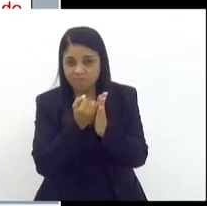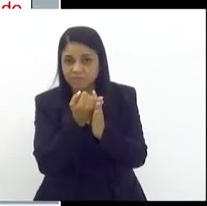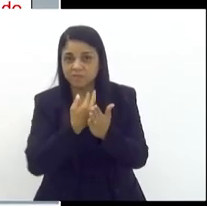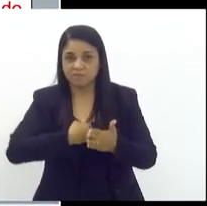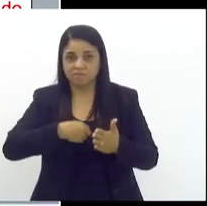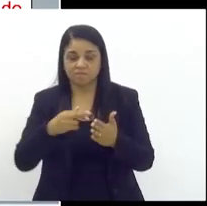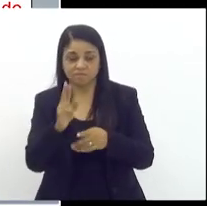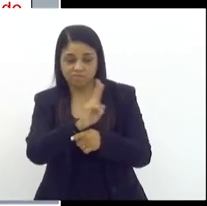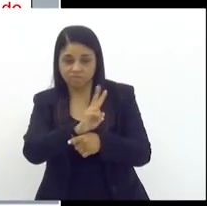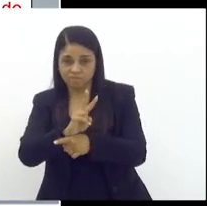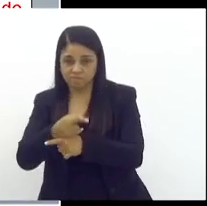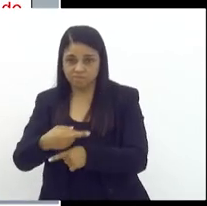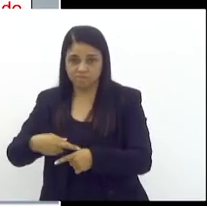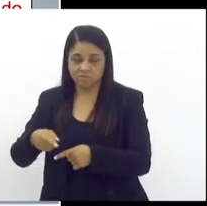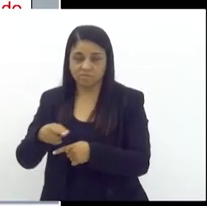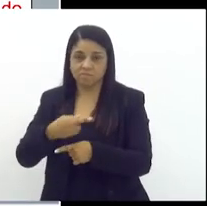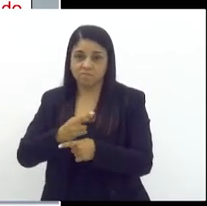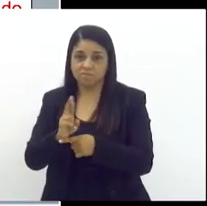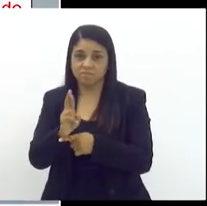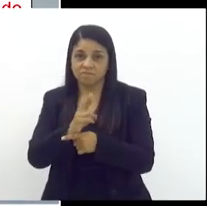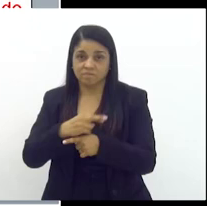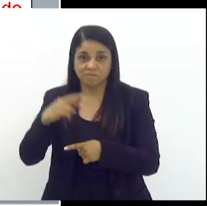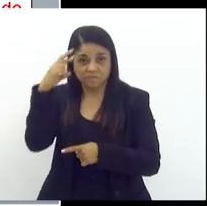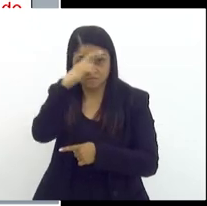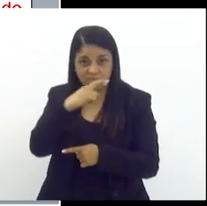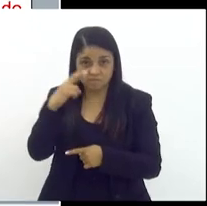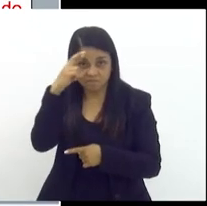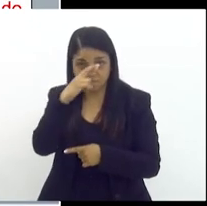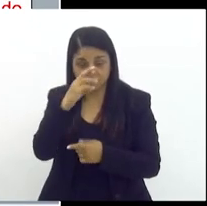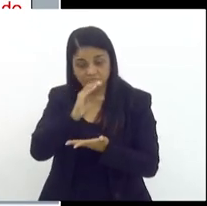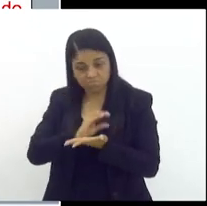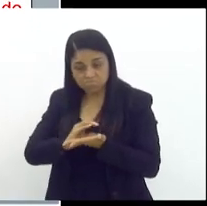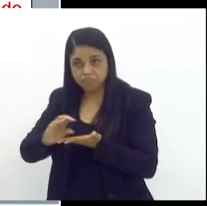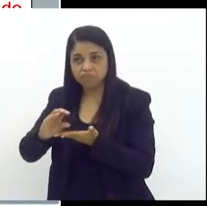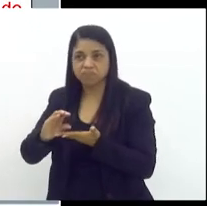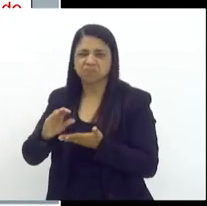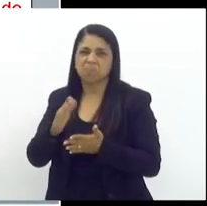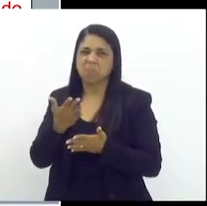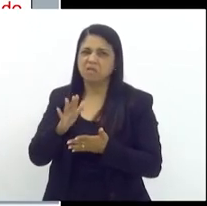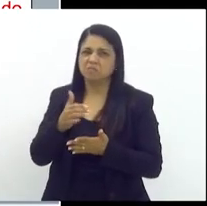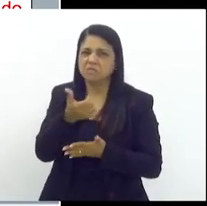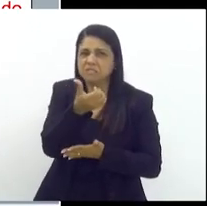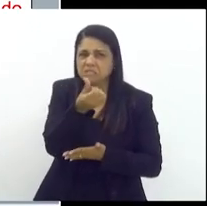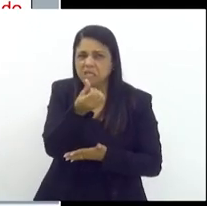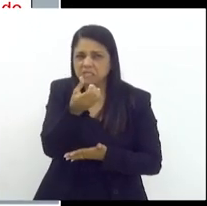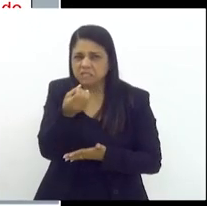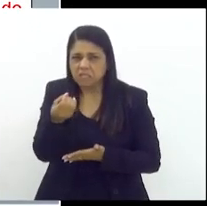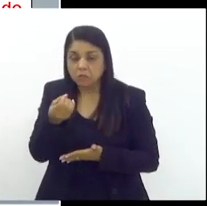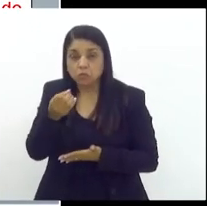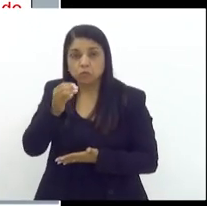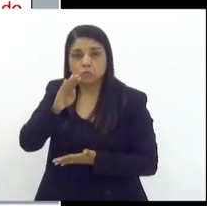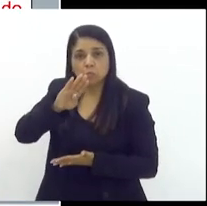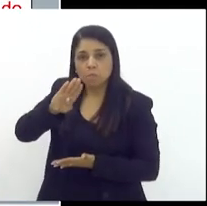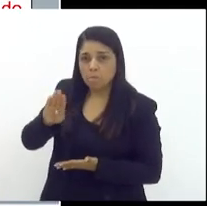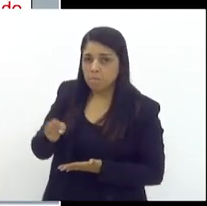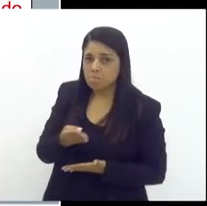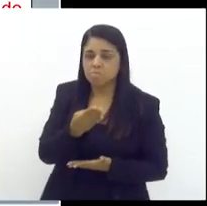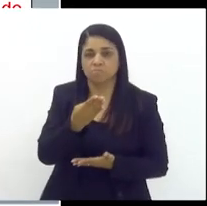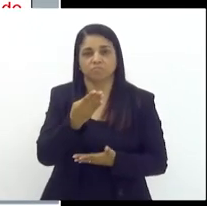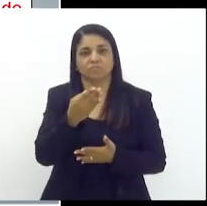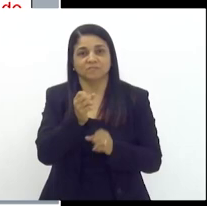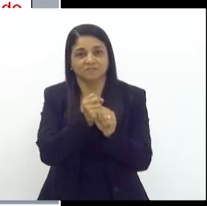vai para o forte dá uns 600 milhões por ano porque tá cheio de exceção